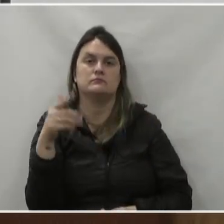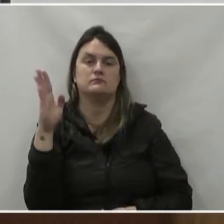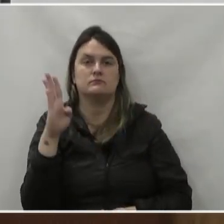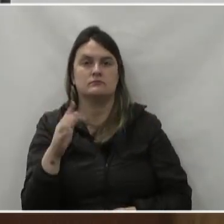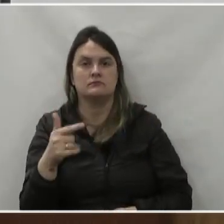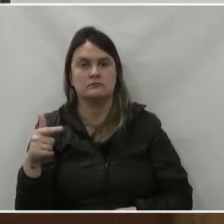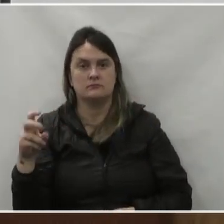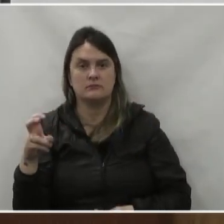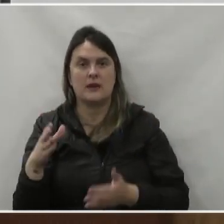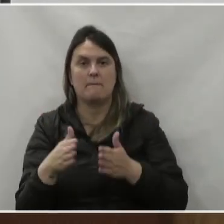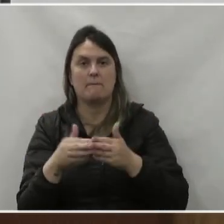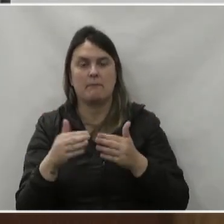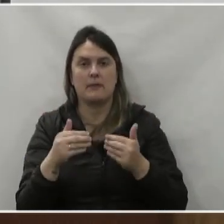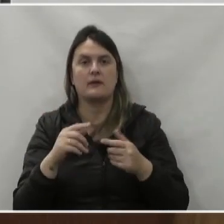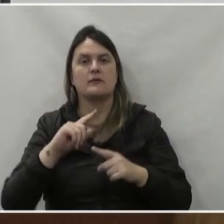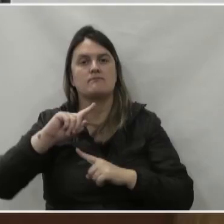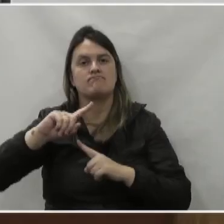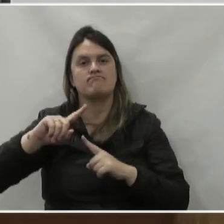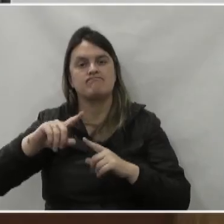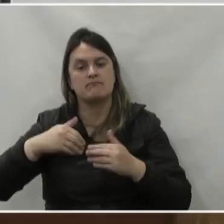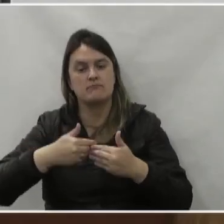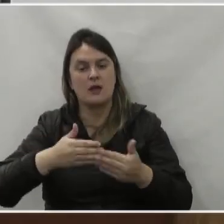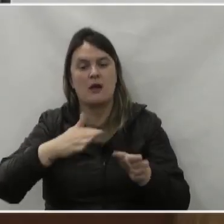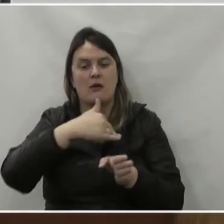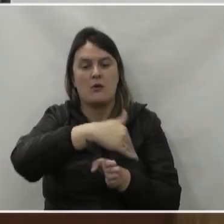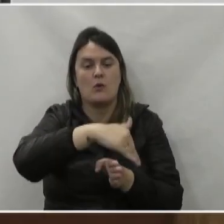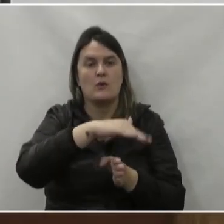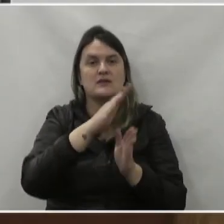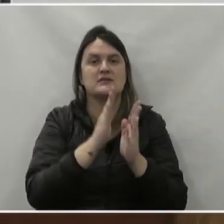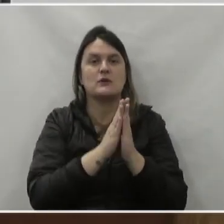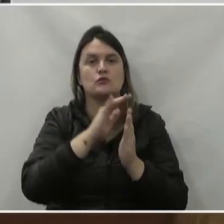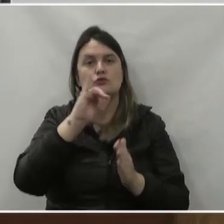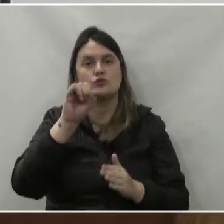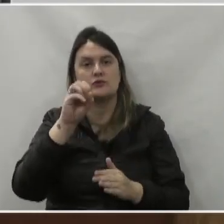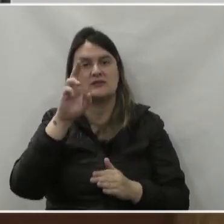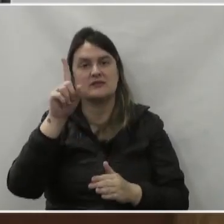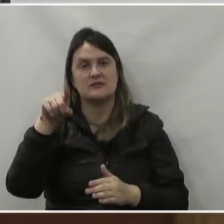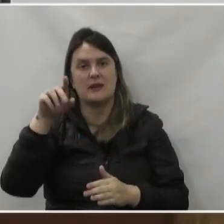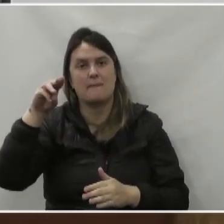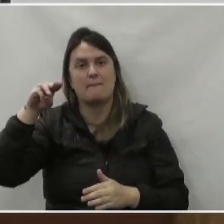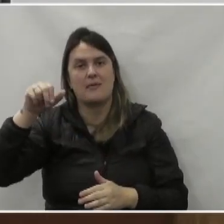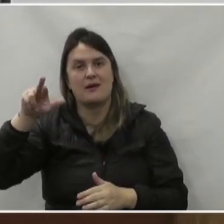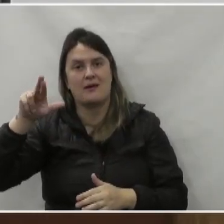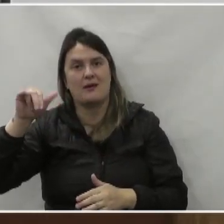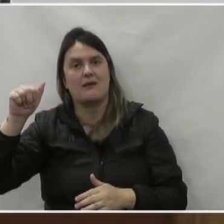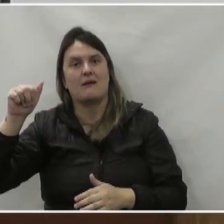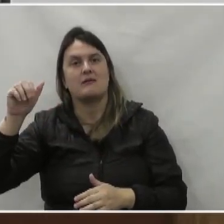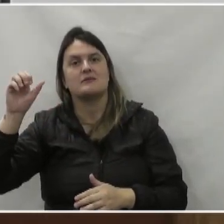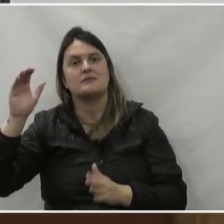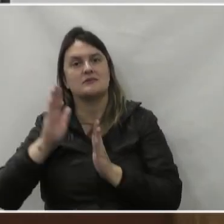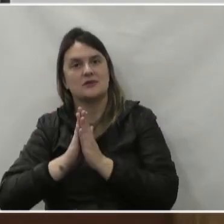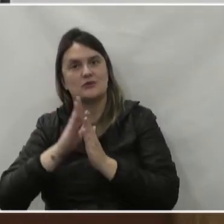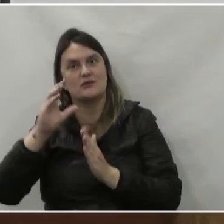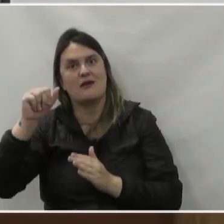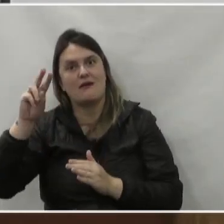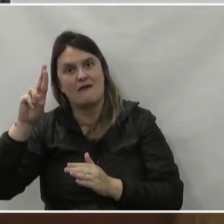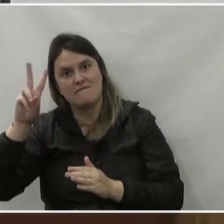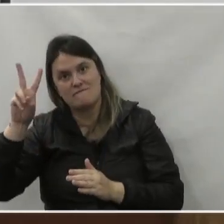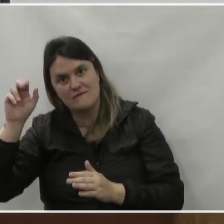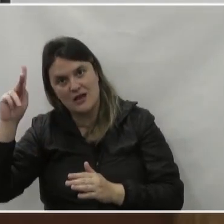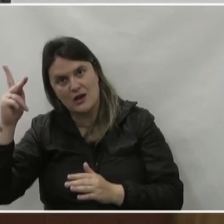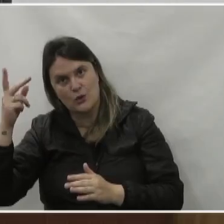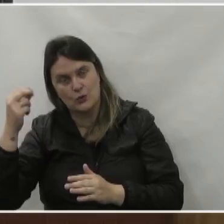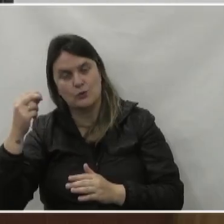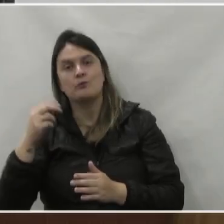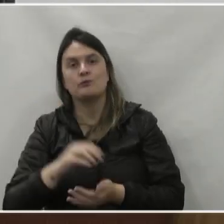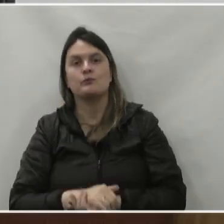2025, solicitando a abertura e a manutenção da rua São José Maria dos Santos Carvalho. Então, como foi falado, né, no